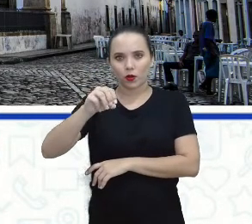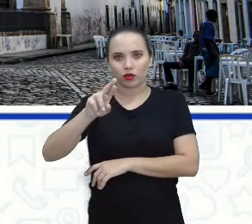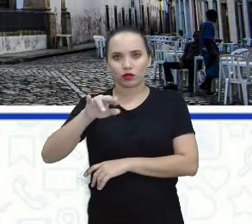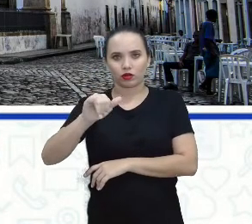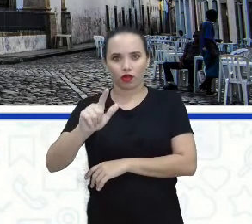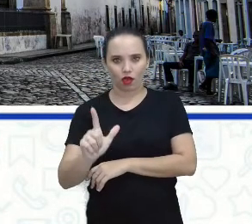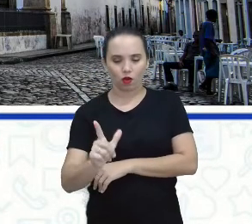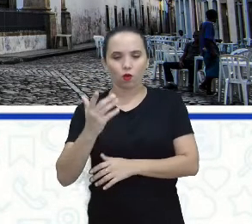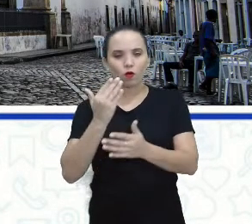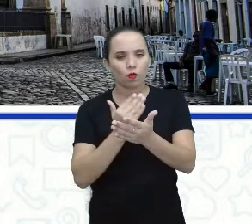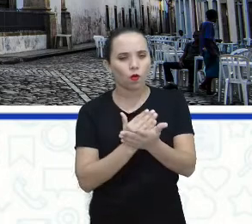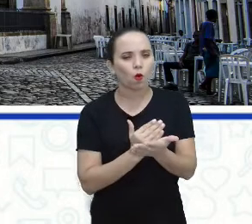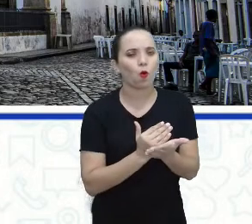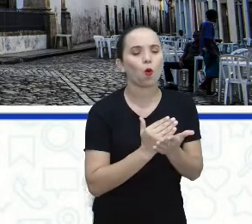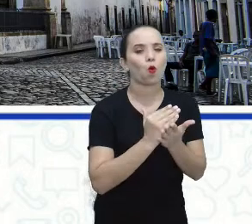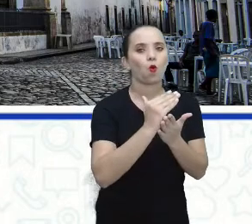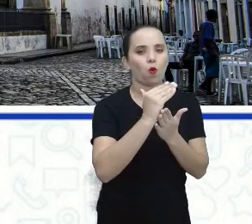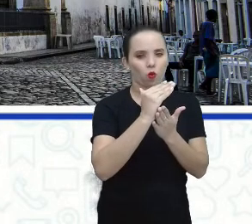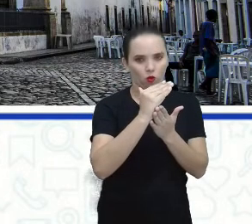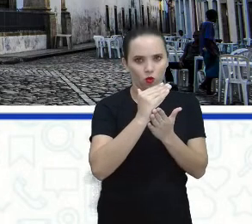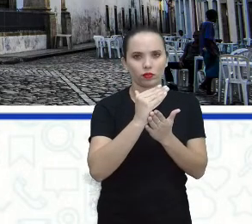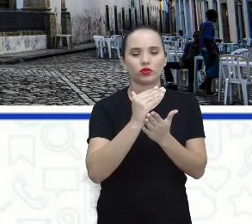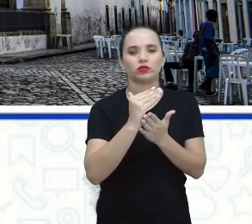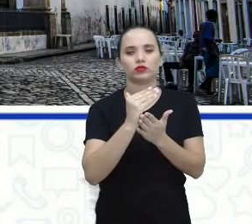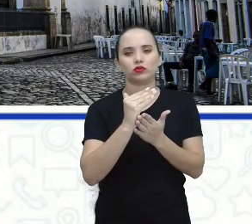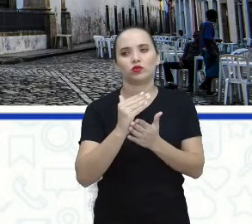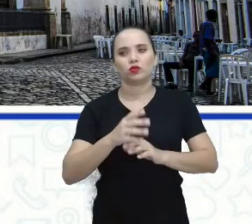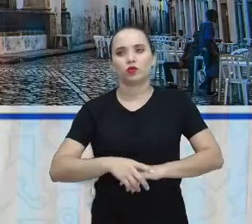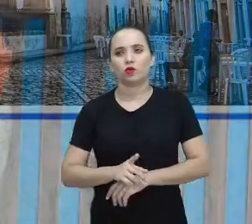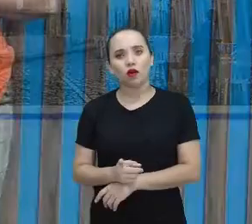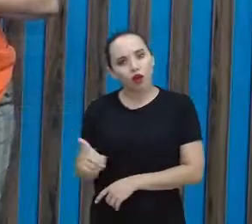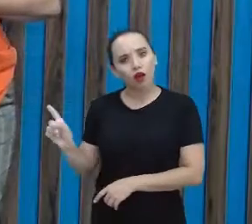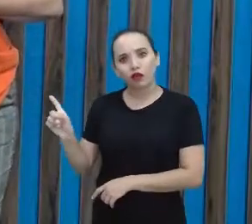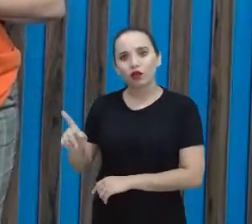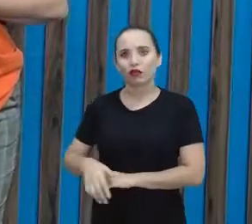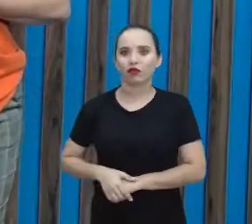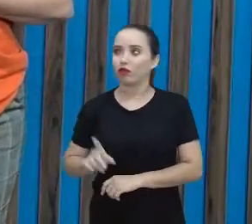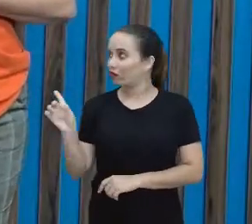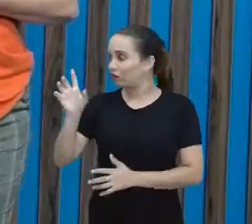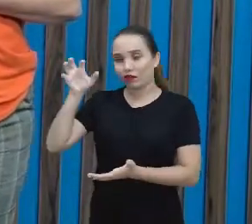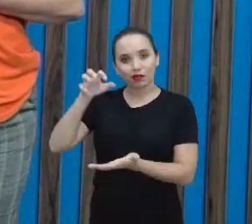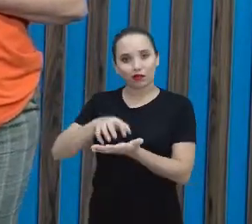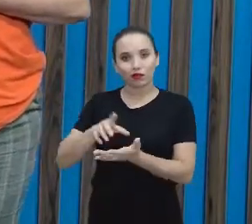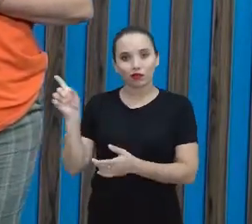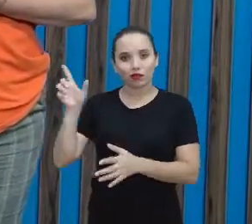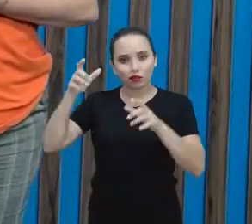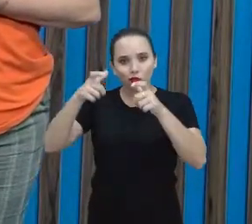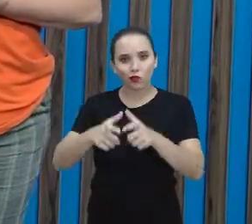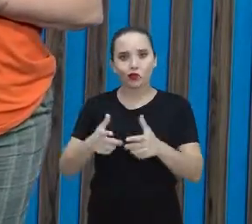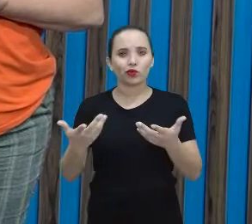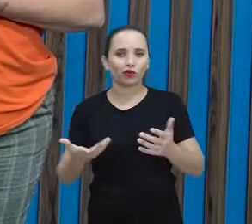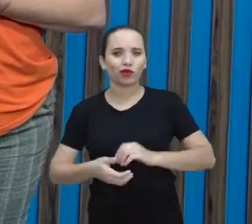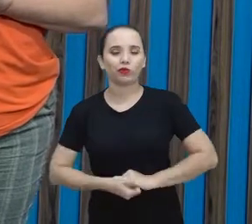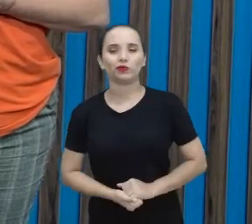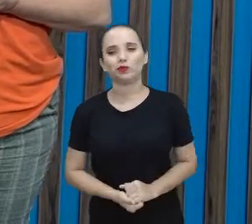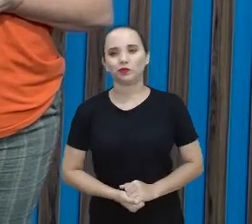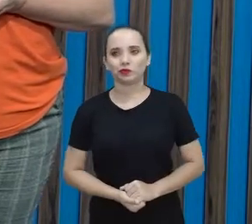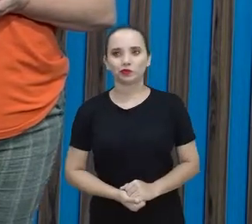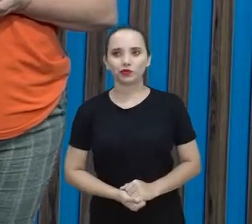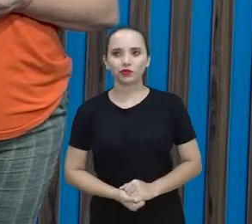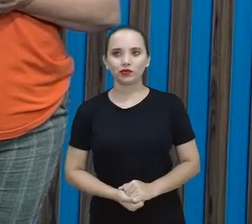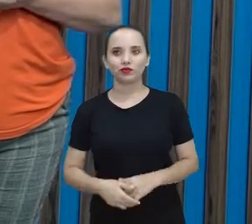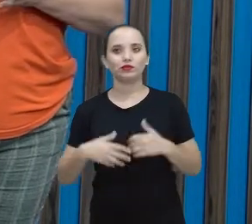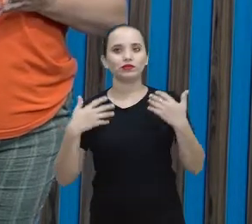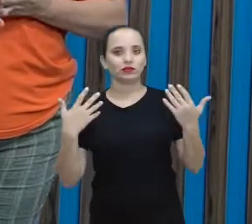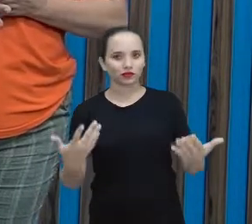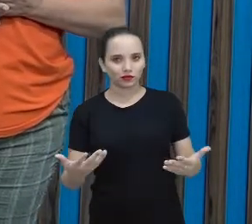seu marco, a sua pedra fundamental, aí, neste lugar, na igreja de São Pedro, tá?